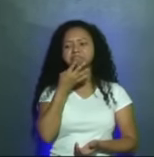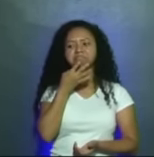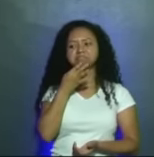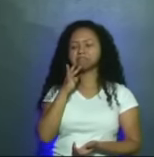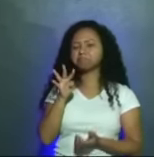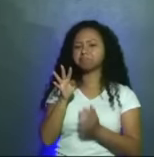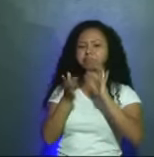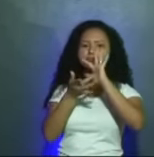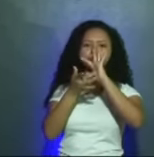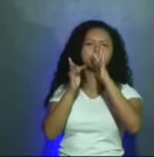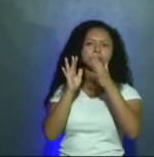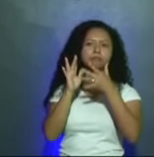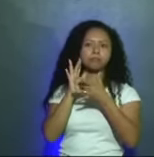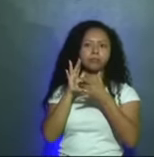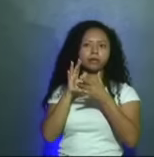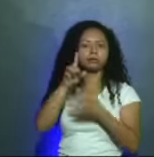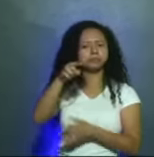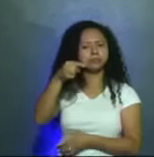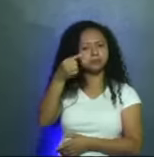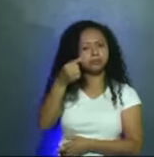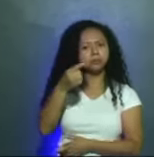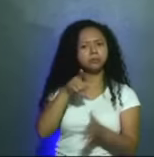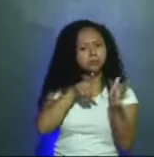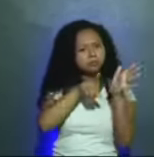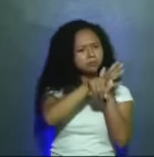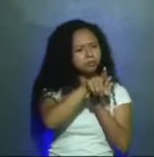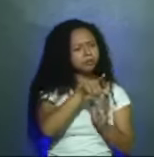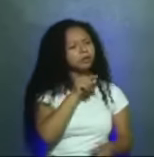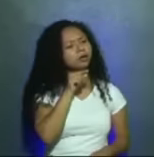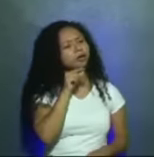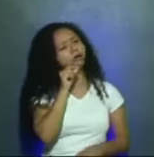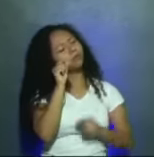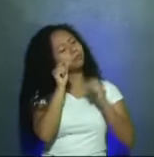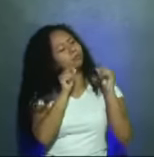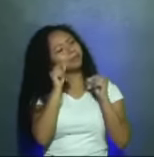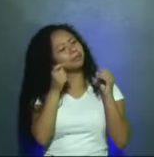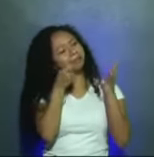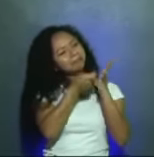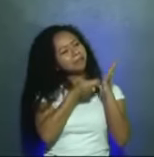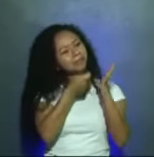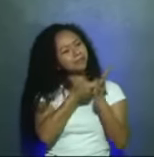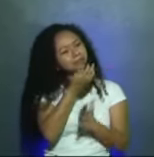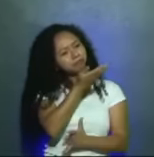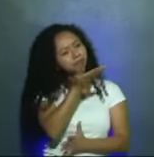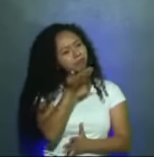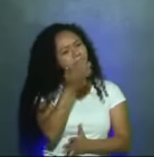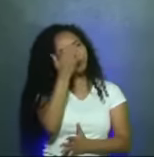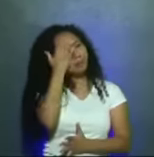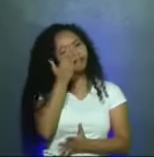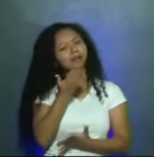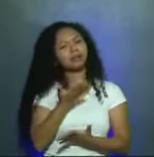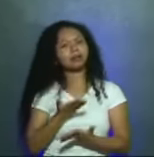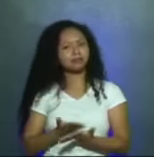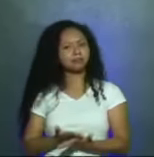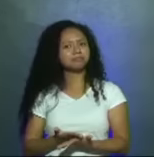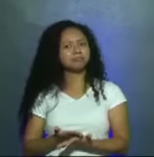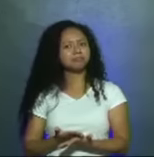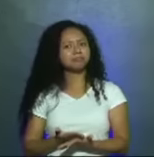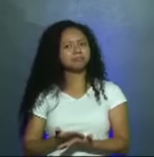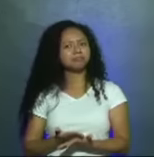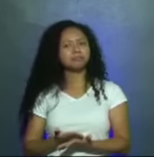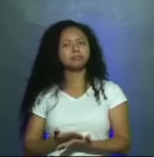Jesus. E eu até depois, no fim, eu perguntei para ele: o que é que impede de você crer?